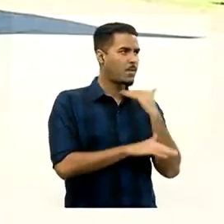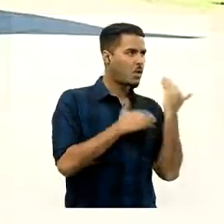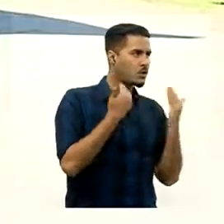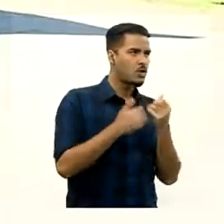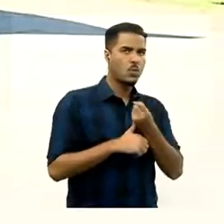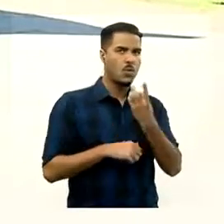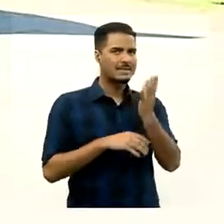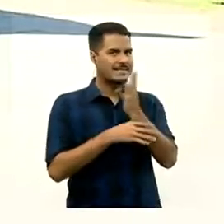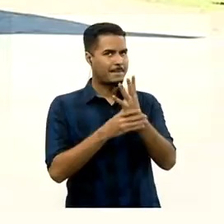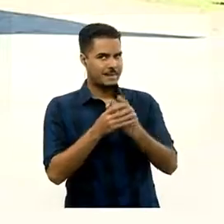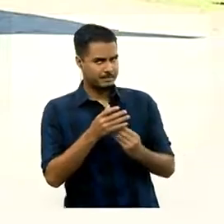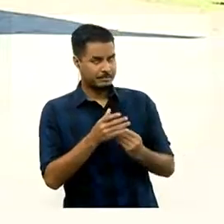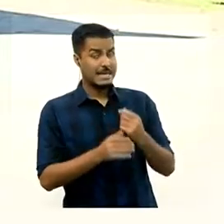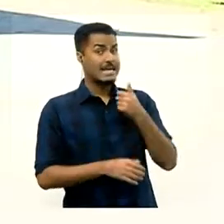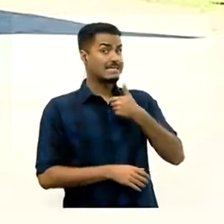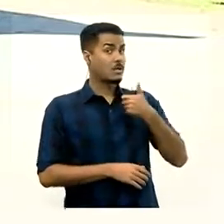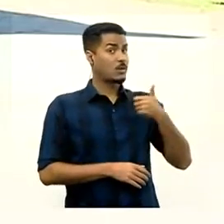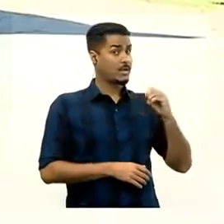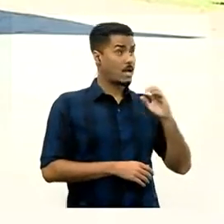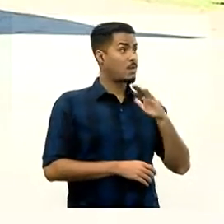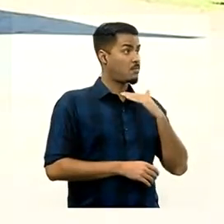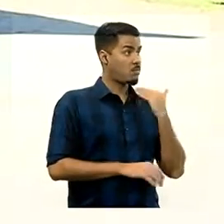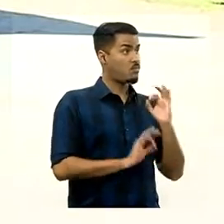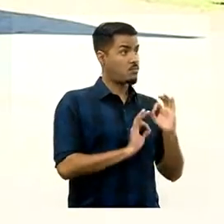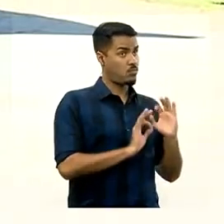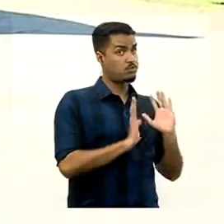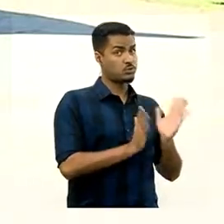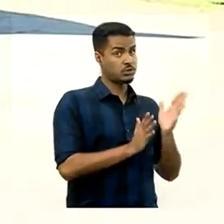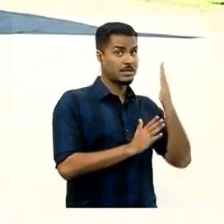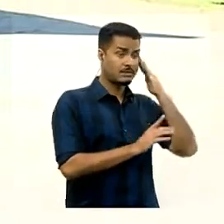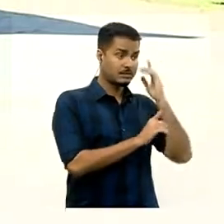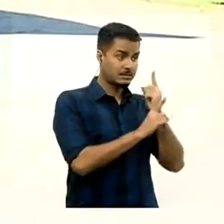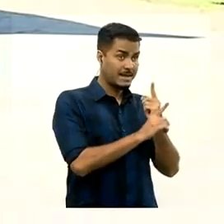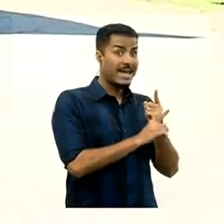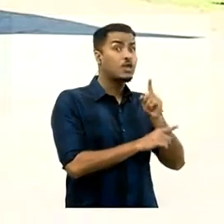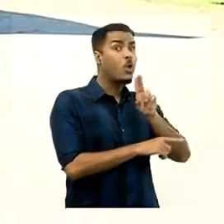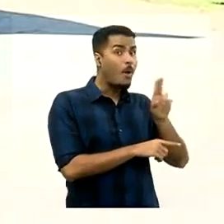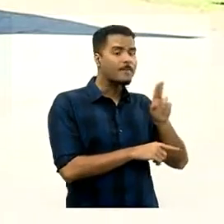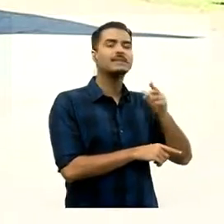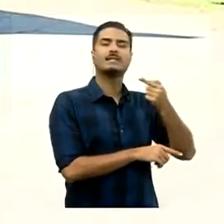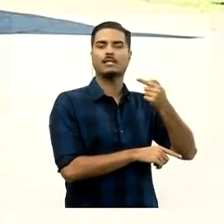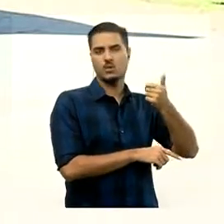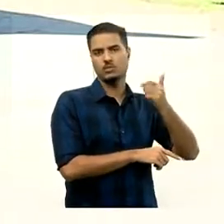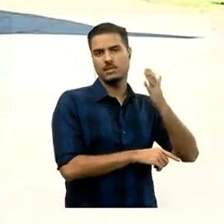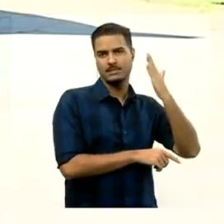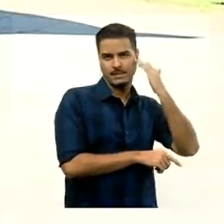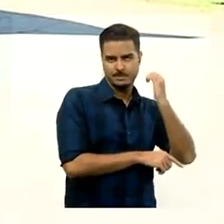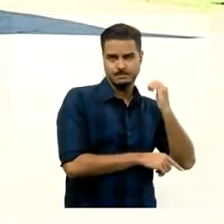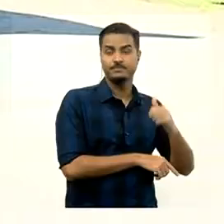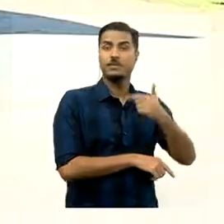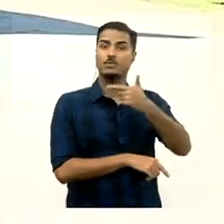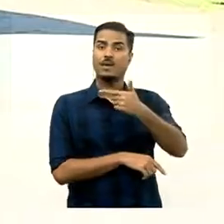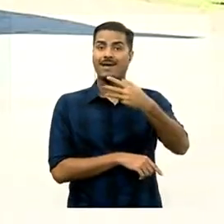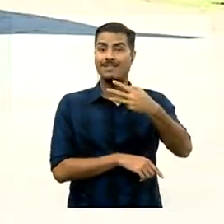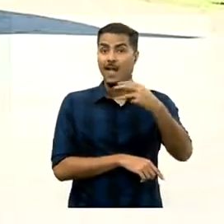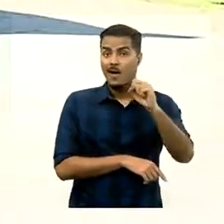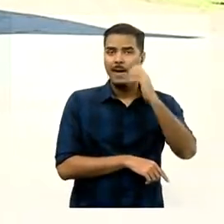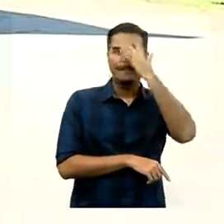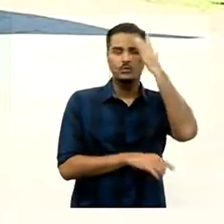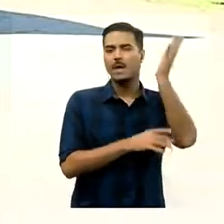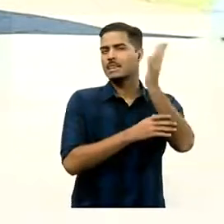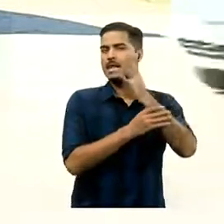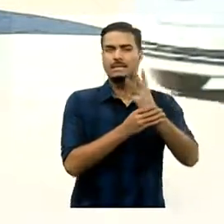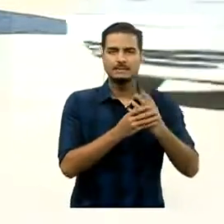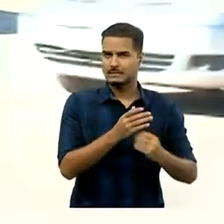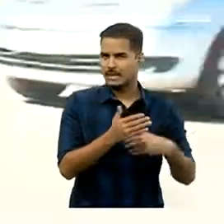São 110 mortos, já identificados 71, e 238 desaparecidos.